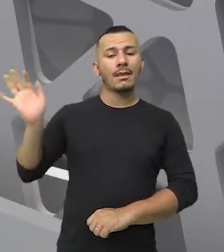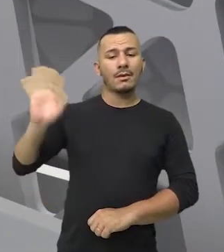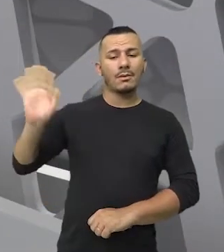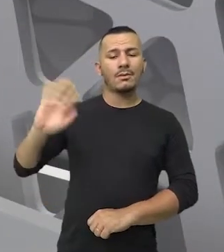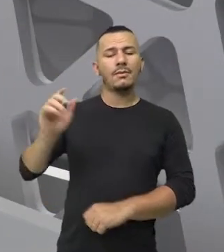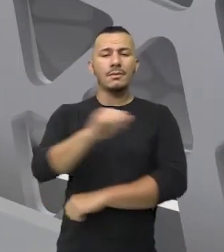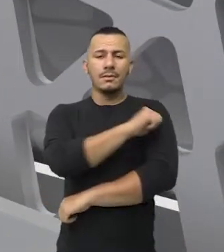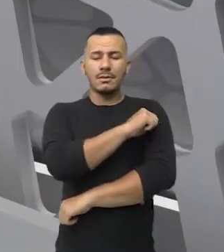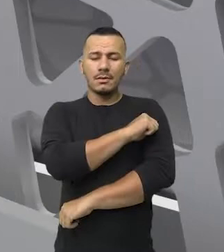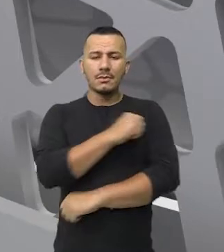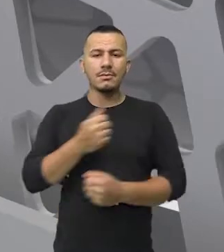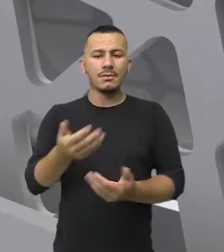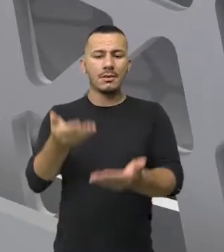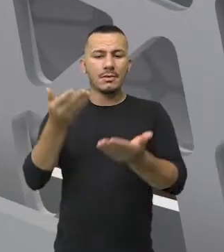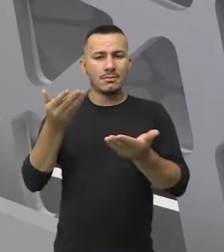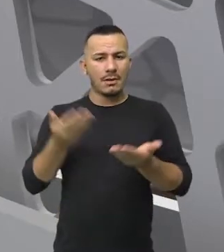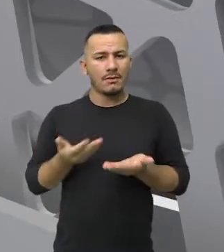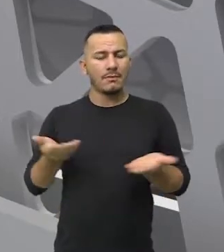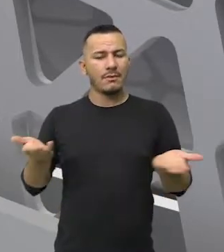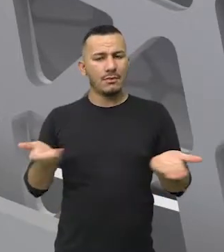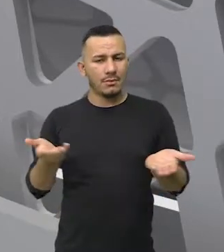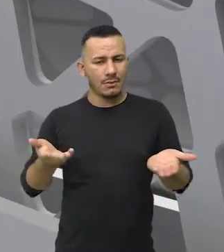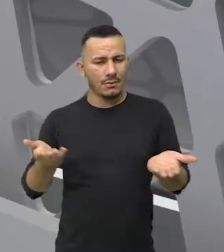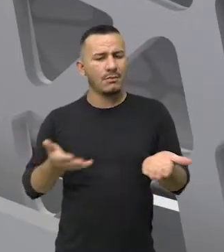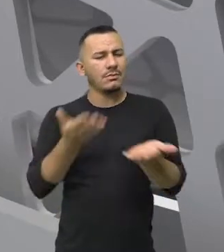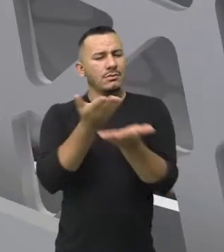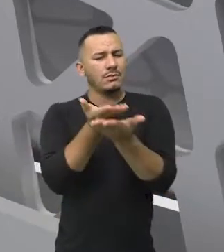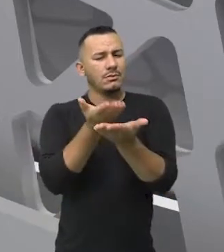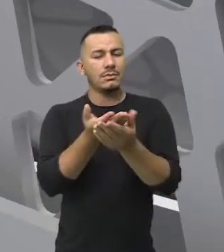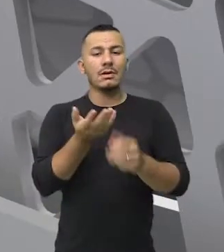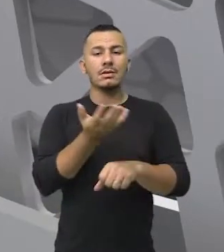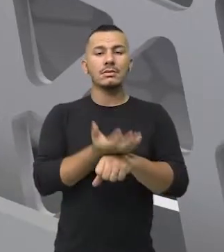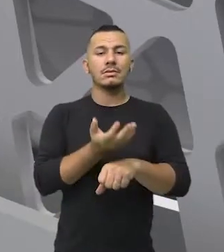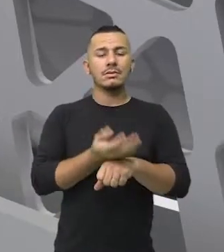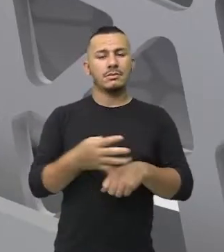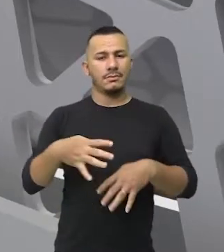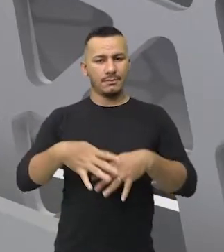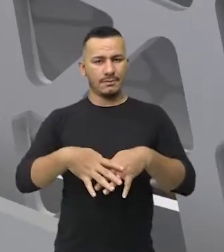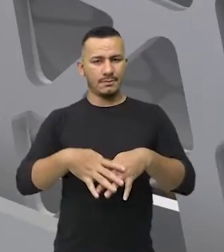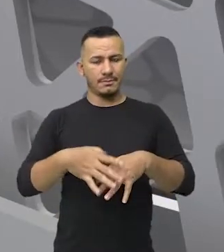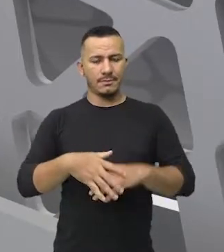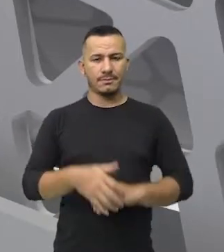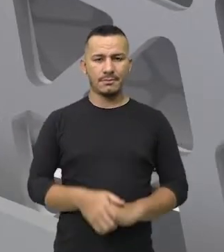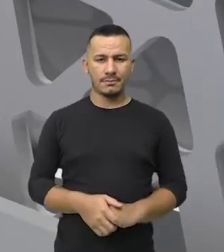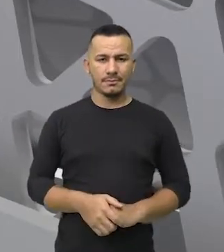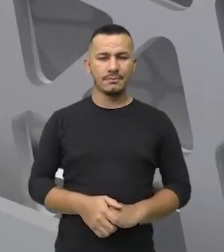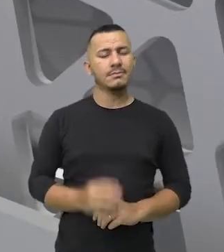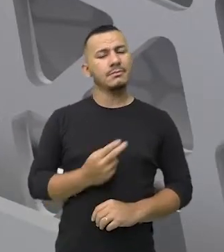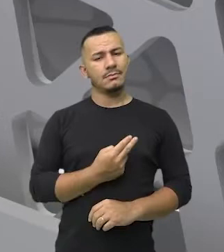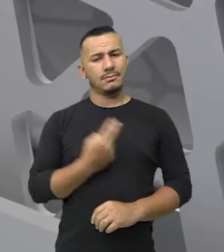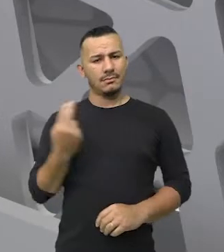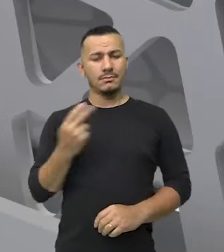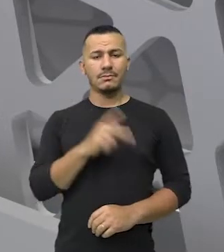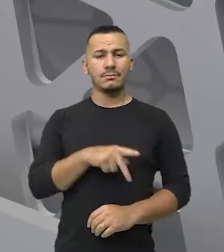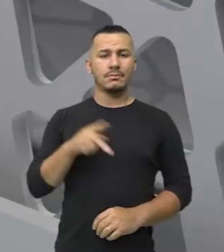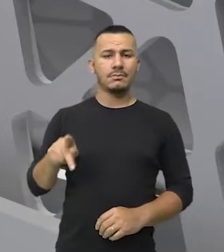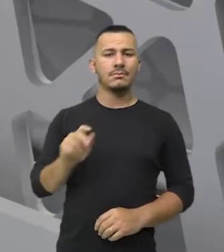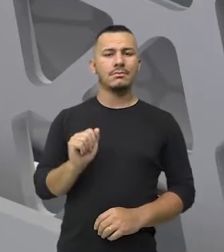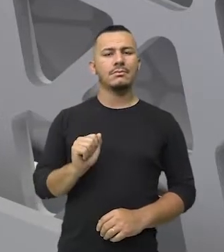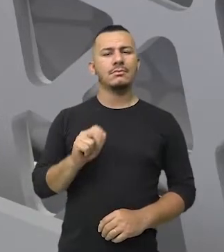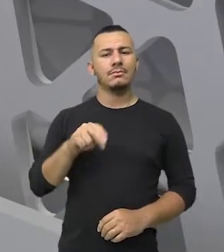Olá, alunos! Sejam todos muito bem-vindos para mais uma aula de matemática. Aqui comigo, professor